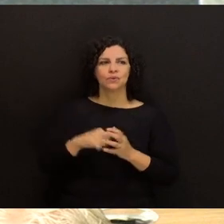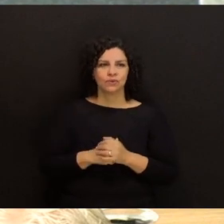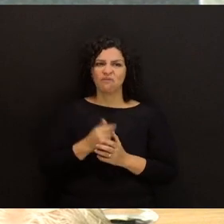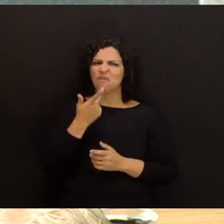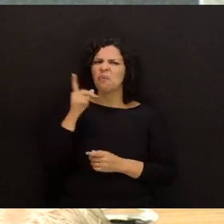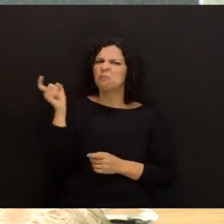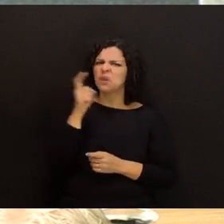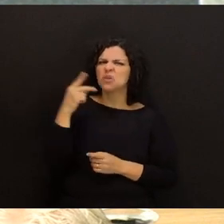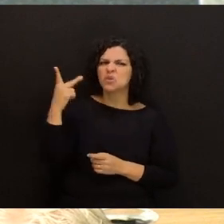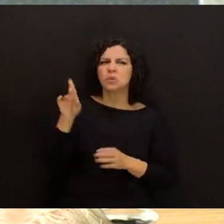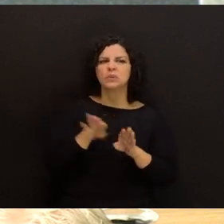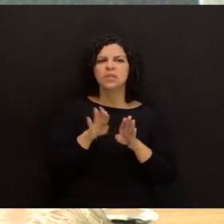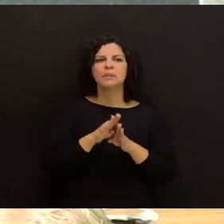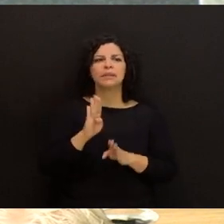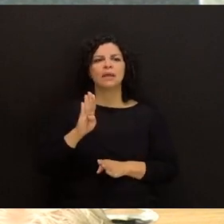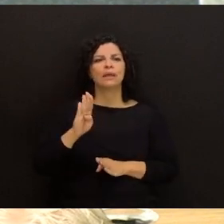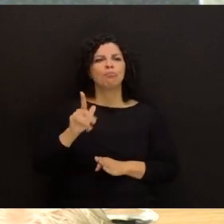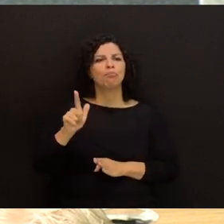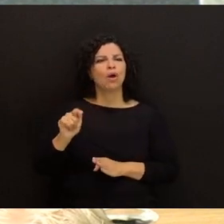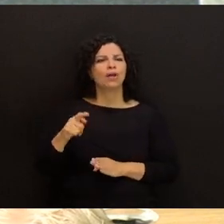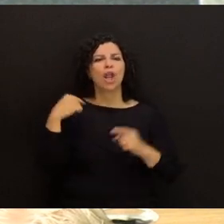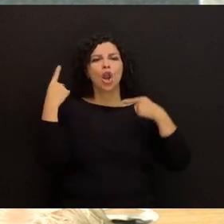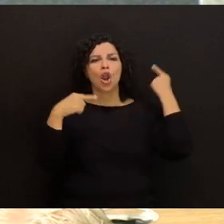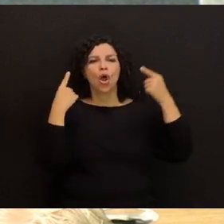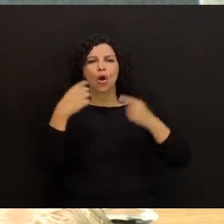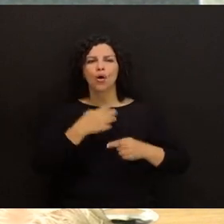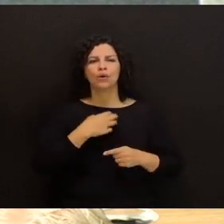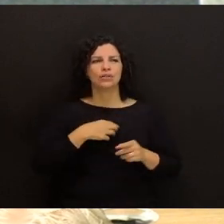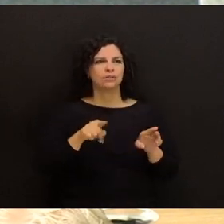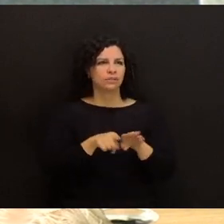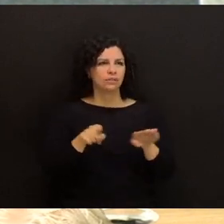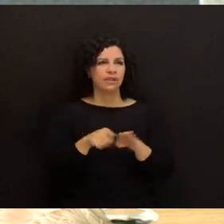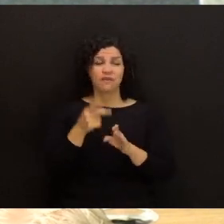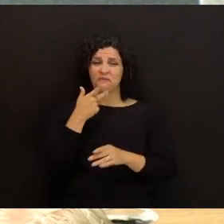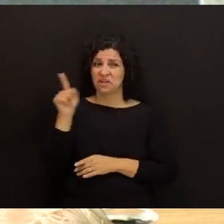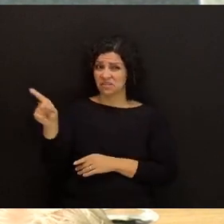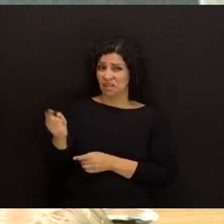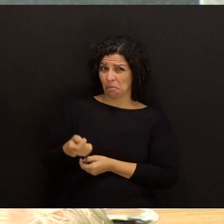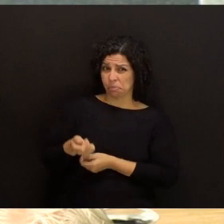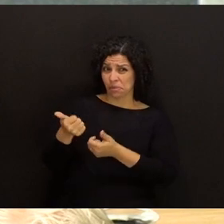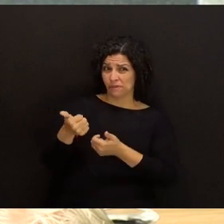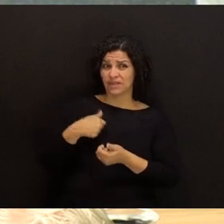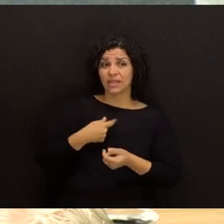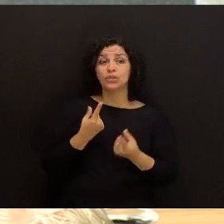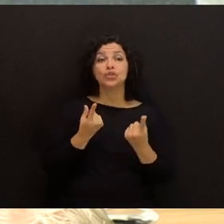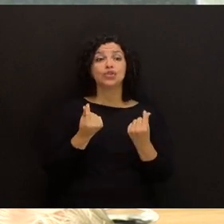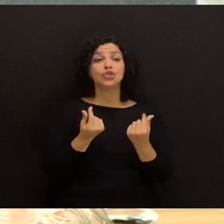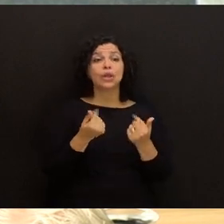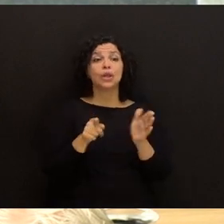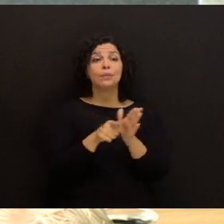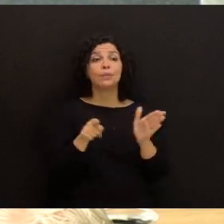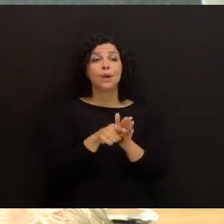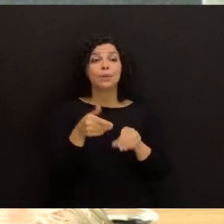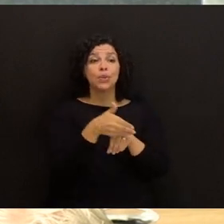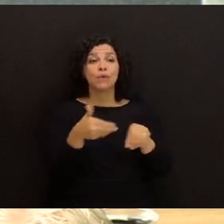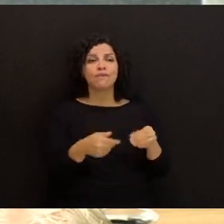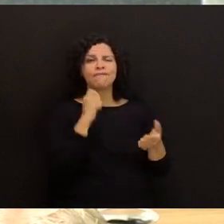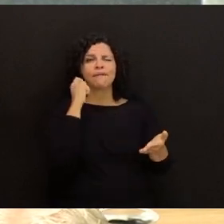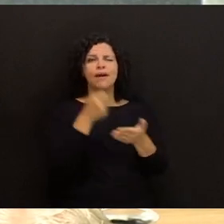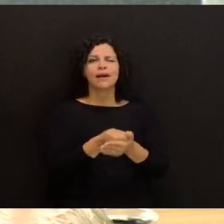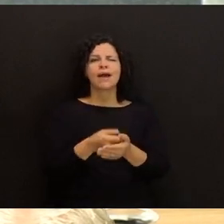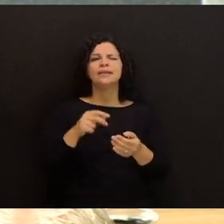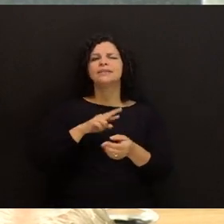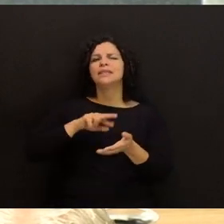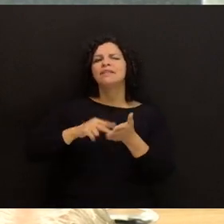que o blogueiro Santos estava louco vai ser vendido vai ser usado o dinheiro público para pagar com a